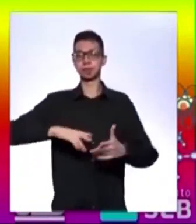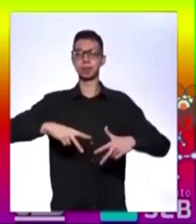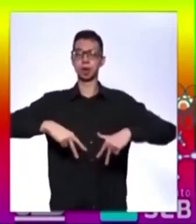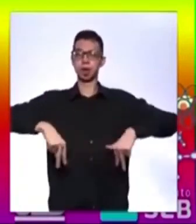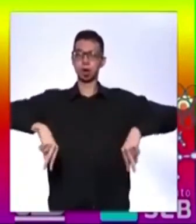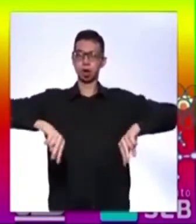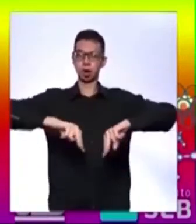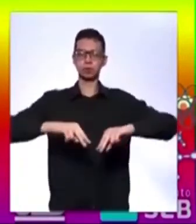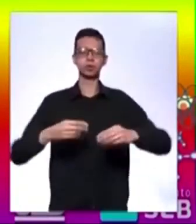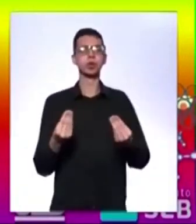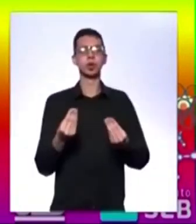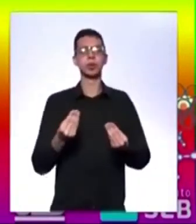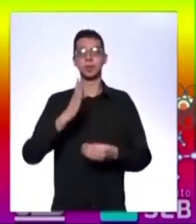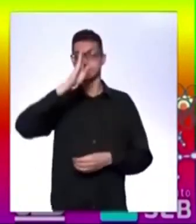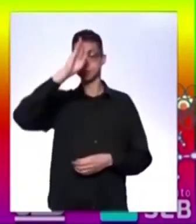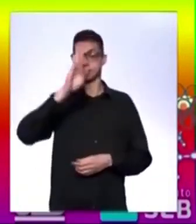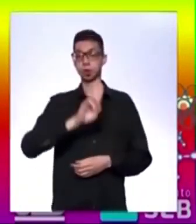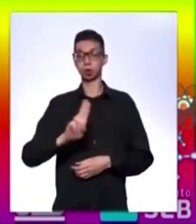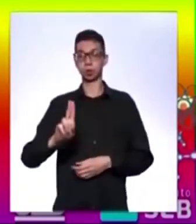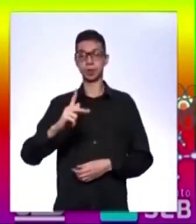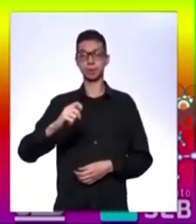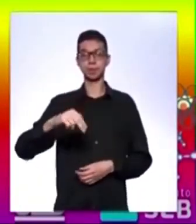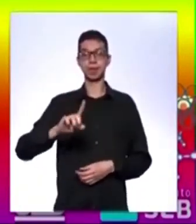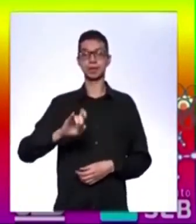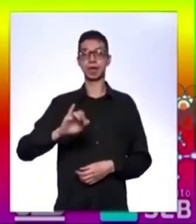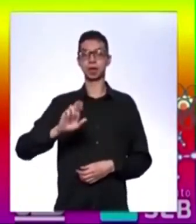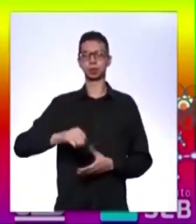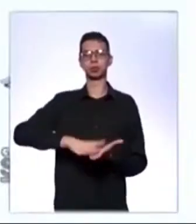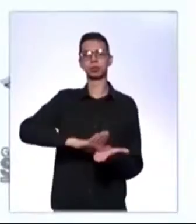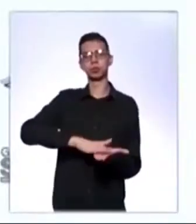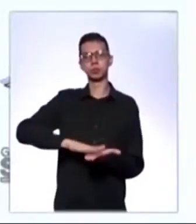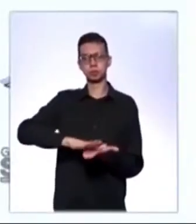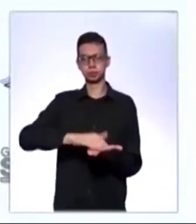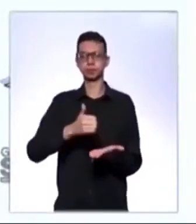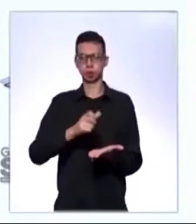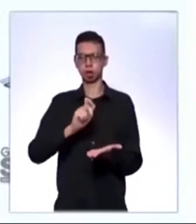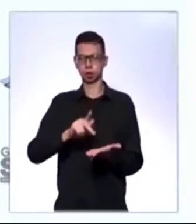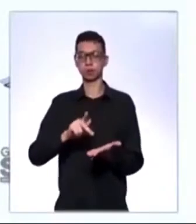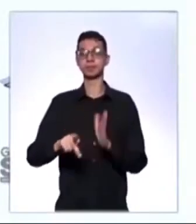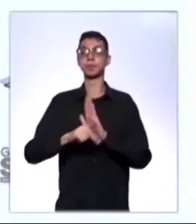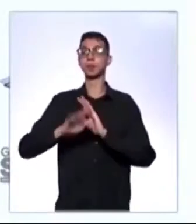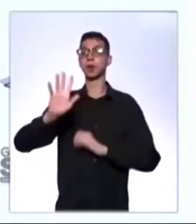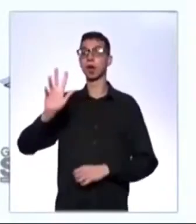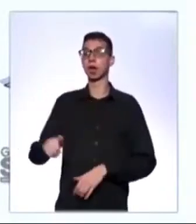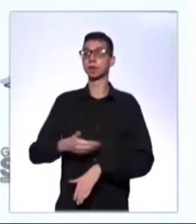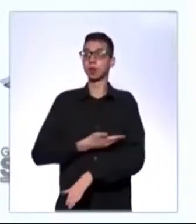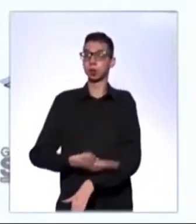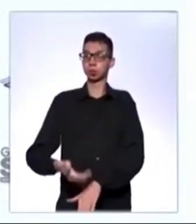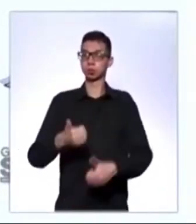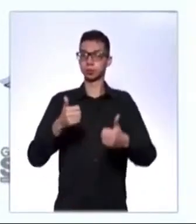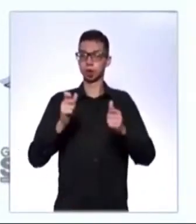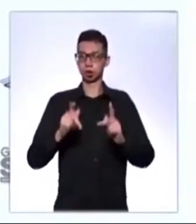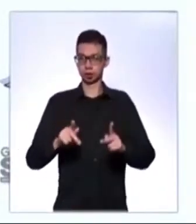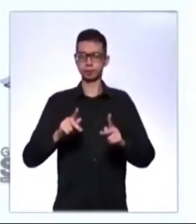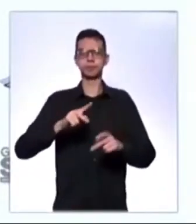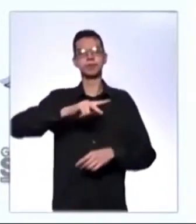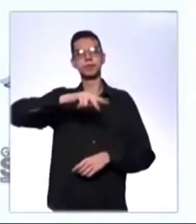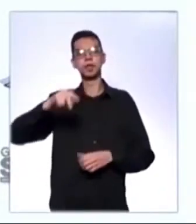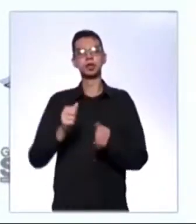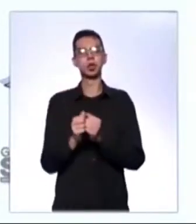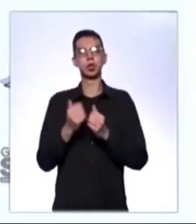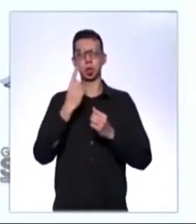instrumento é o pandeiro. Bem, então esses são de origem africana. Muito bem, vamos ler juntos? As danças